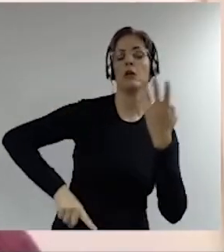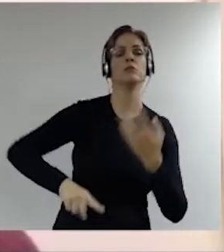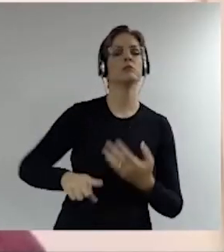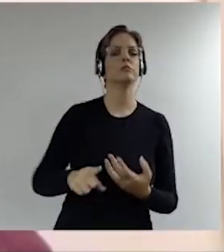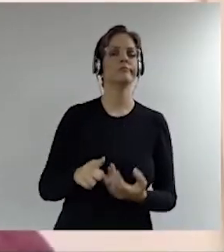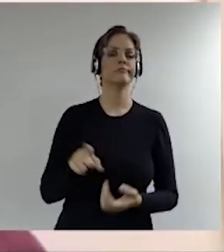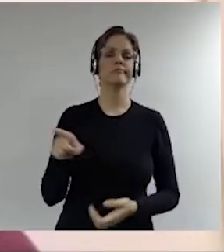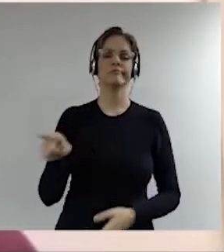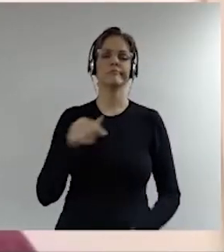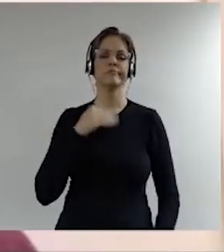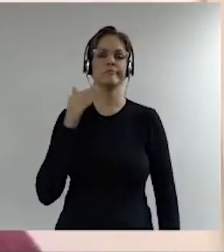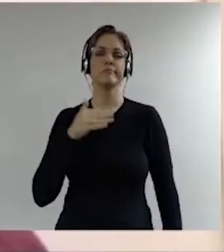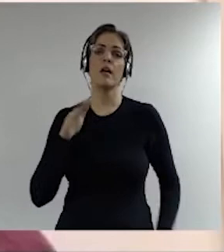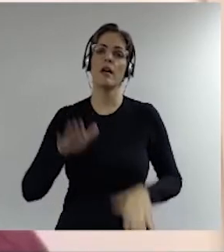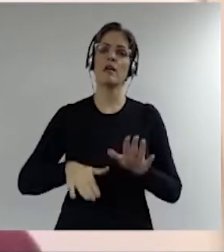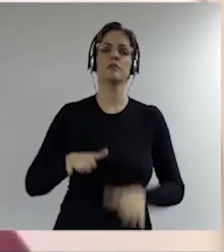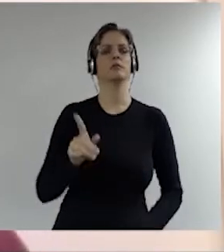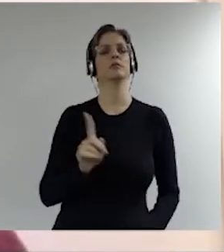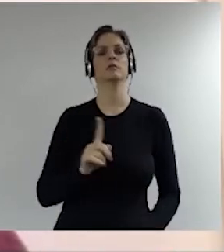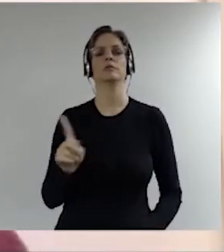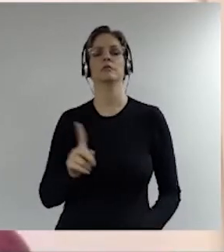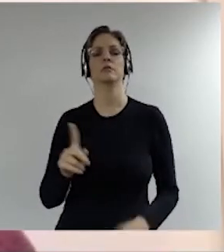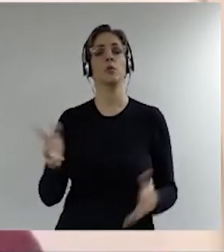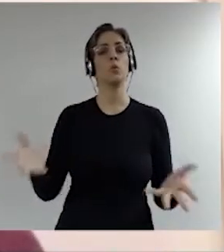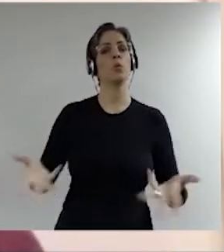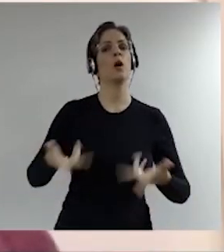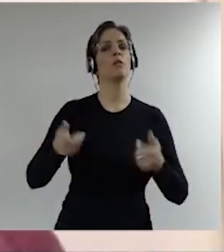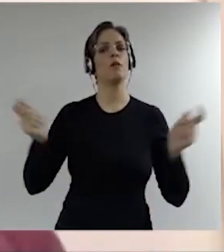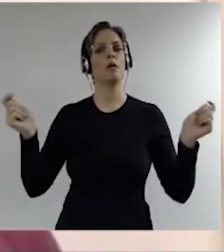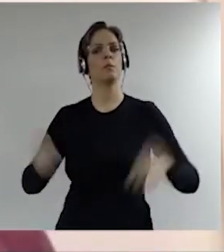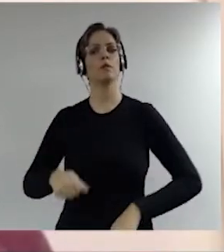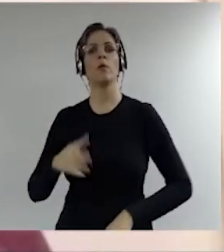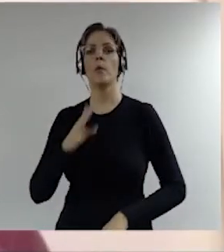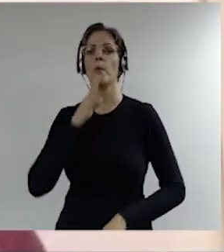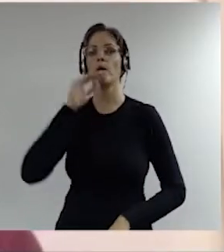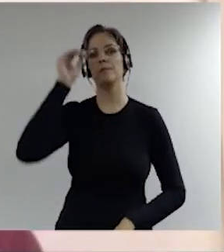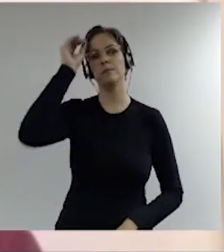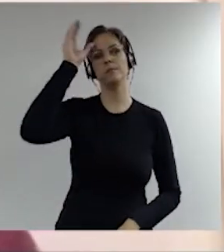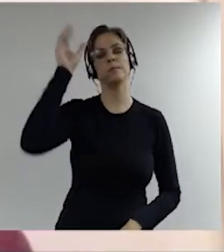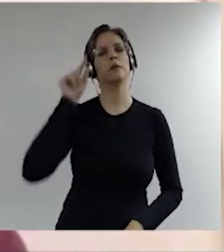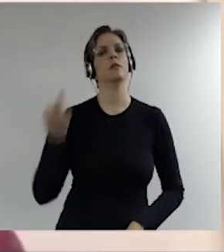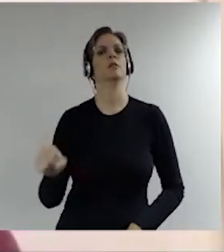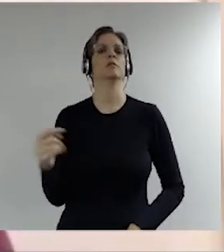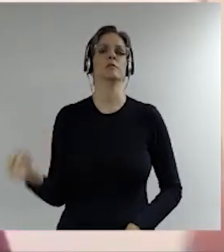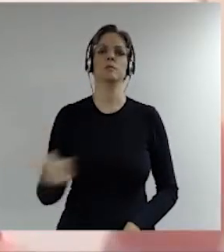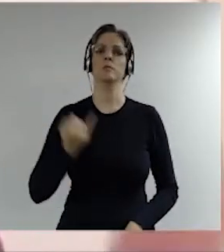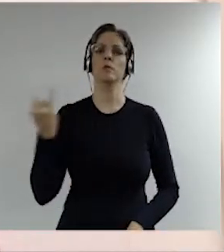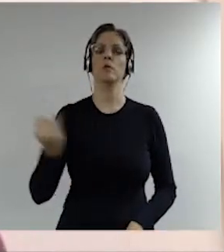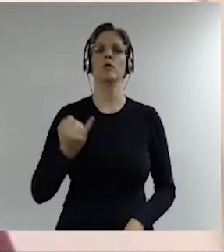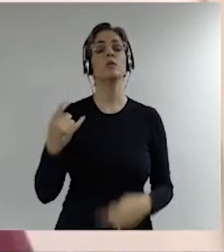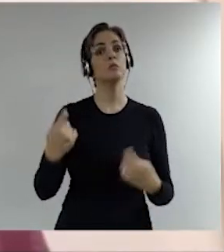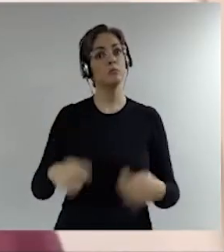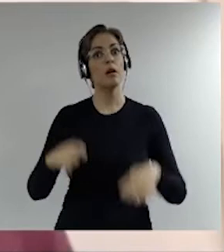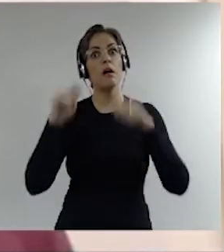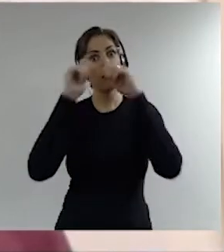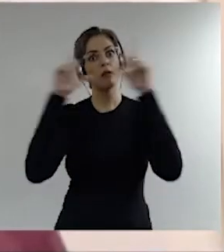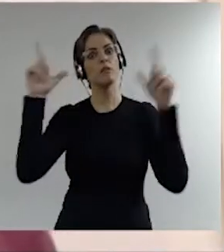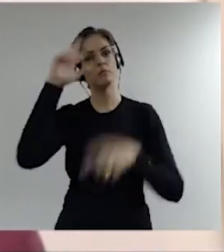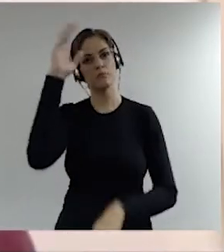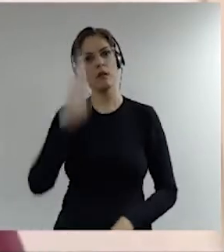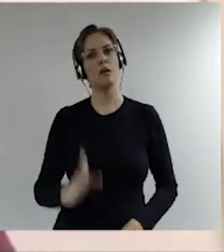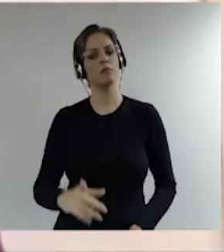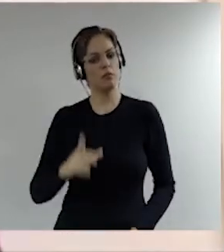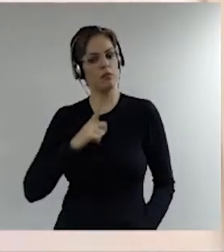é por aí, não é? Quer dizer, a questão da qualidade, da competência, do conhecimento, é isso que o país precisa de levar mais a